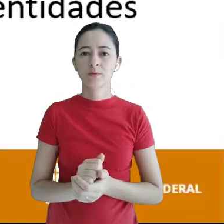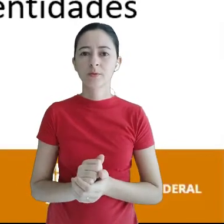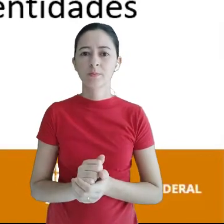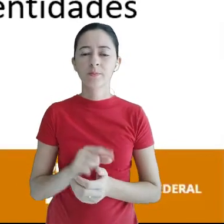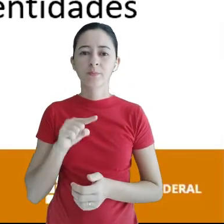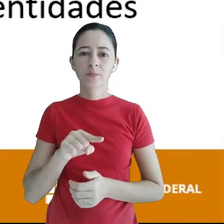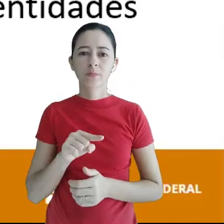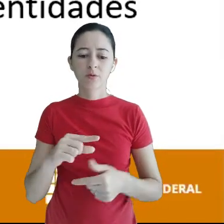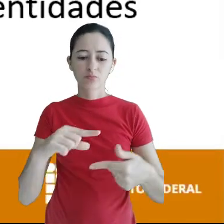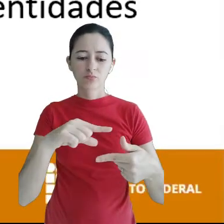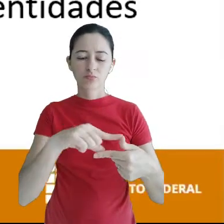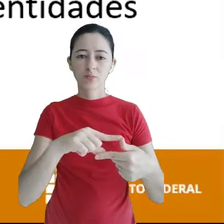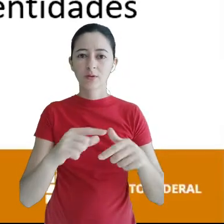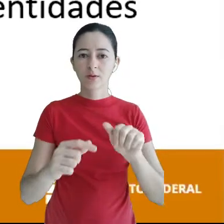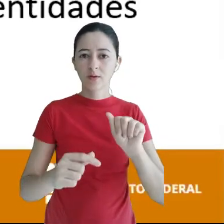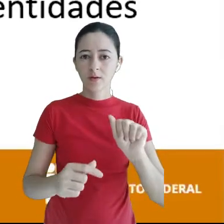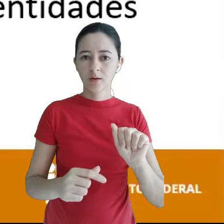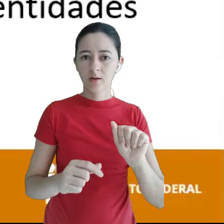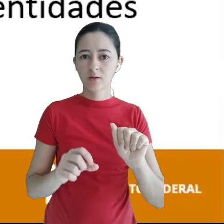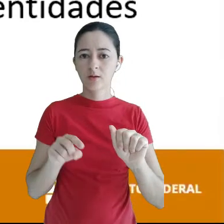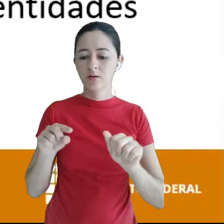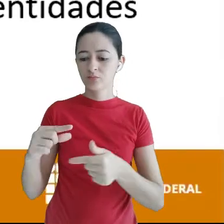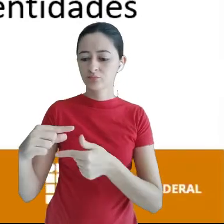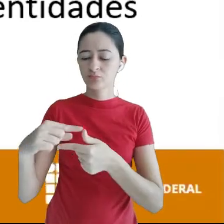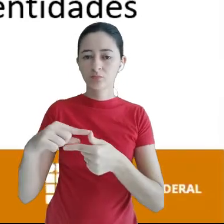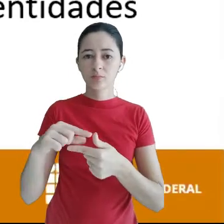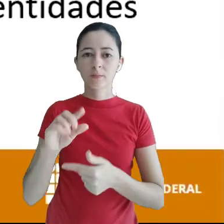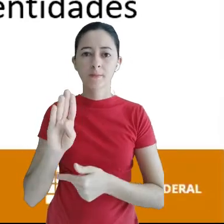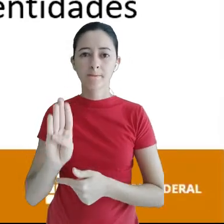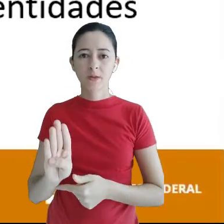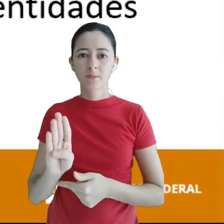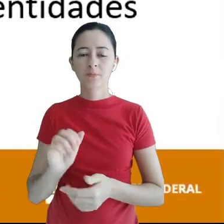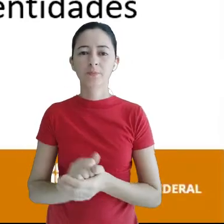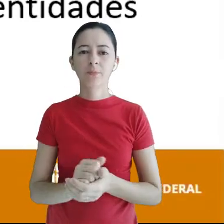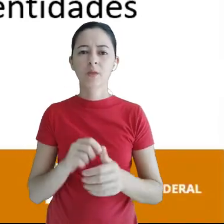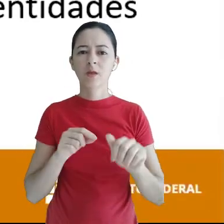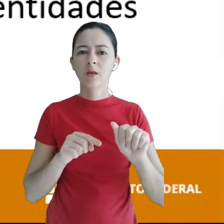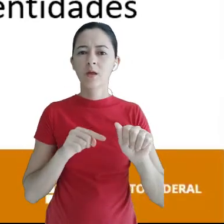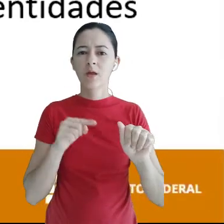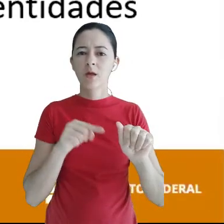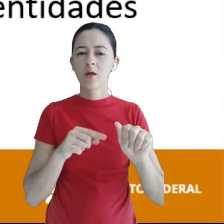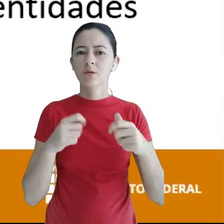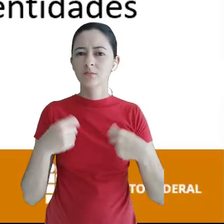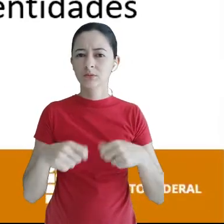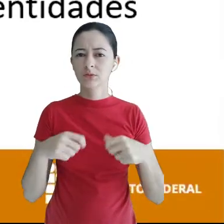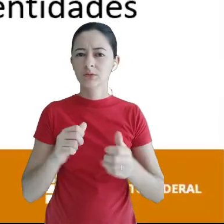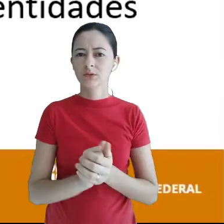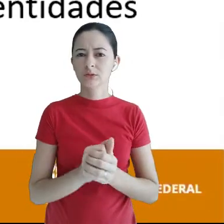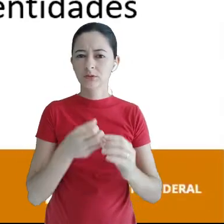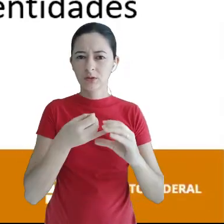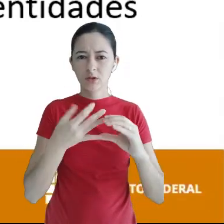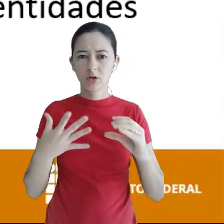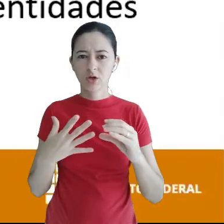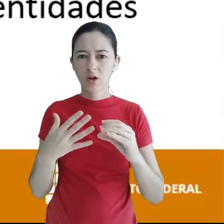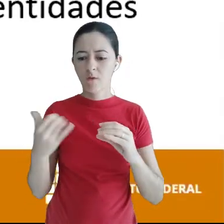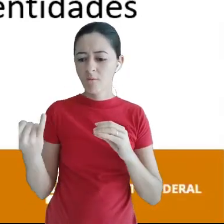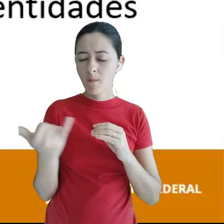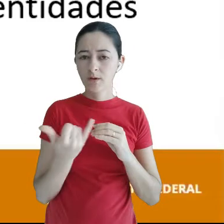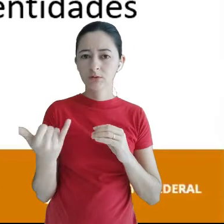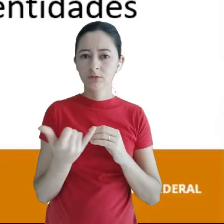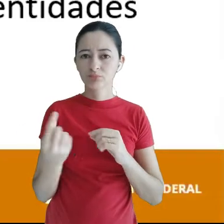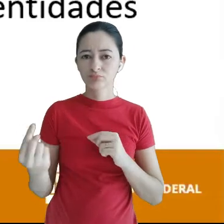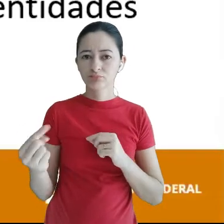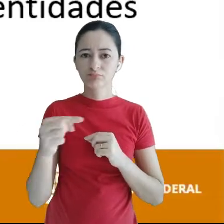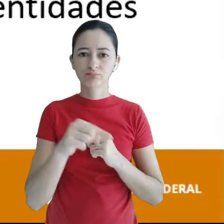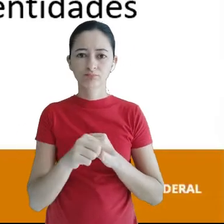chamar essa aqui de tabela A e essa aqui de tabela B. Eu preciso saber se a tabela A precisa de alguma característica, de alguma informação que está na